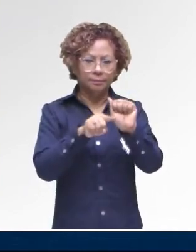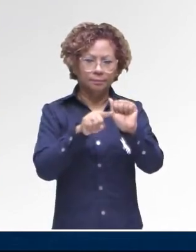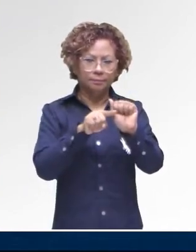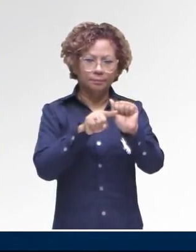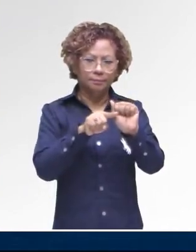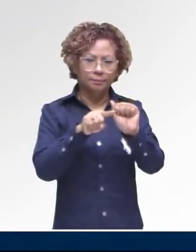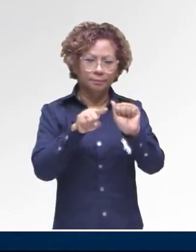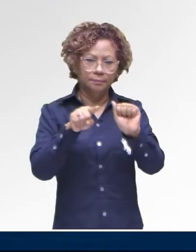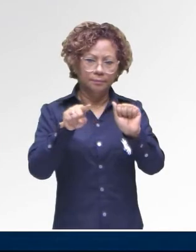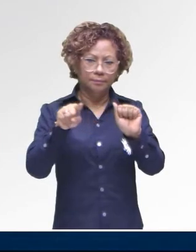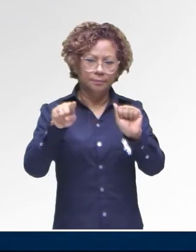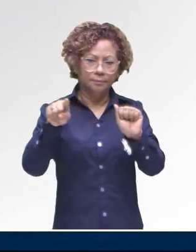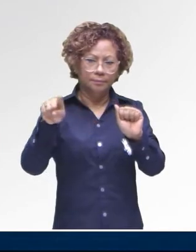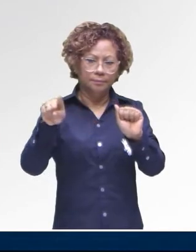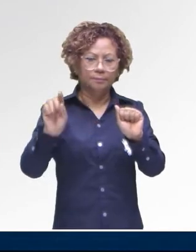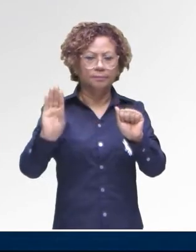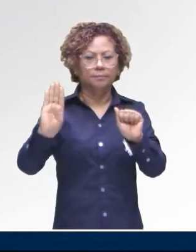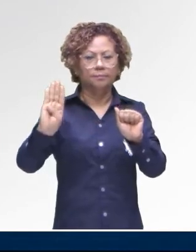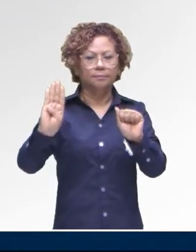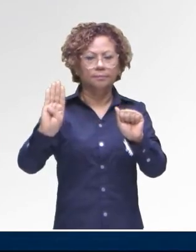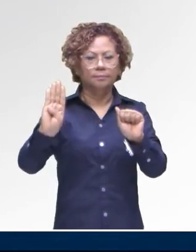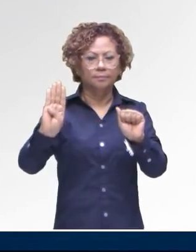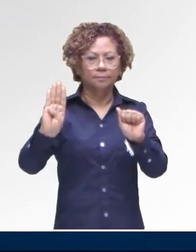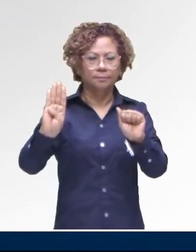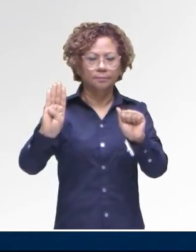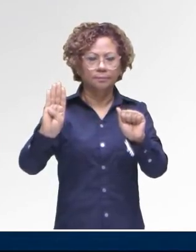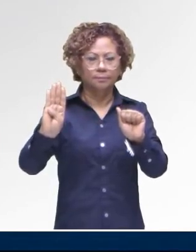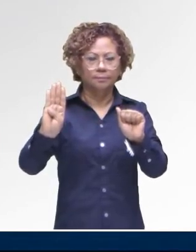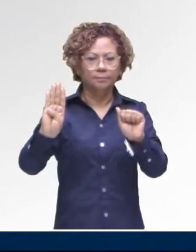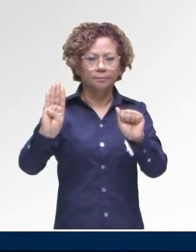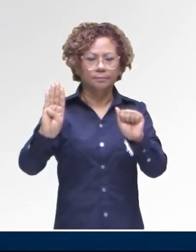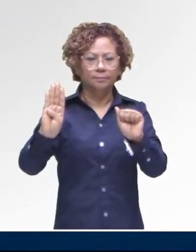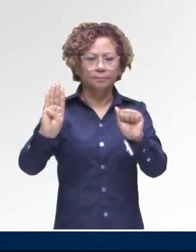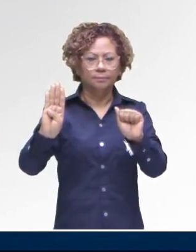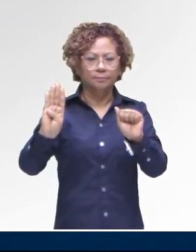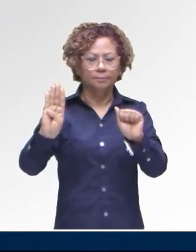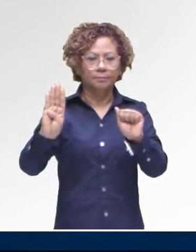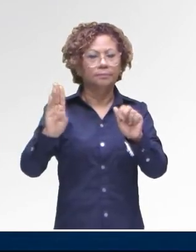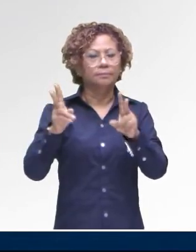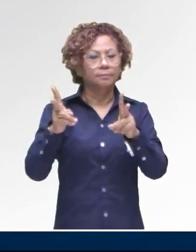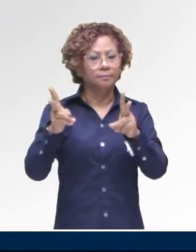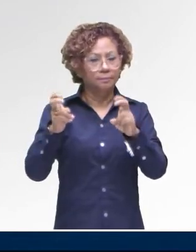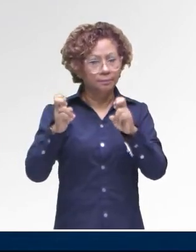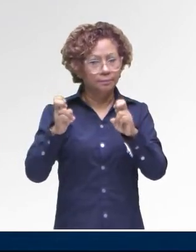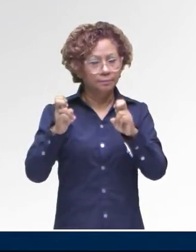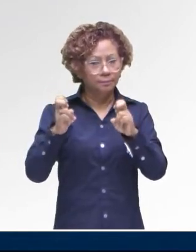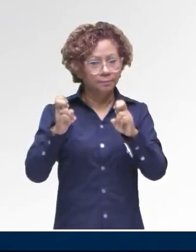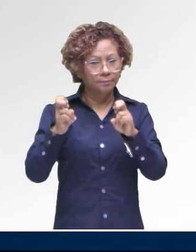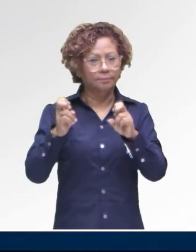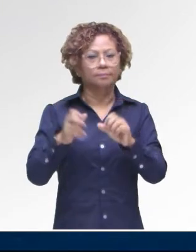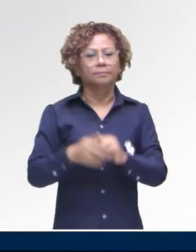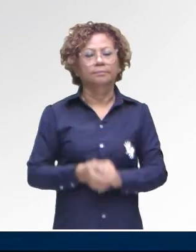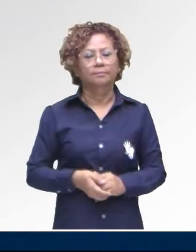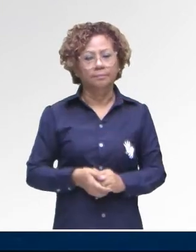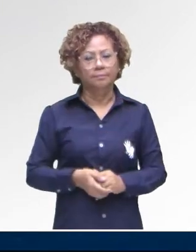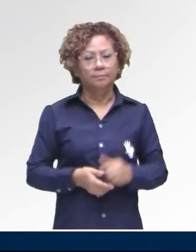né? E seguindo por B, nós temos aqui então, olha só, a